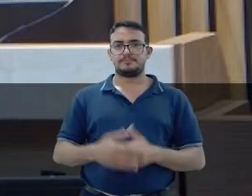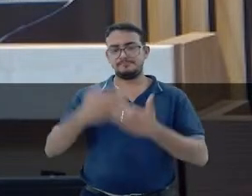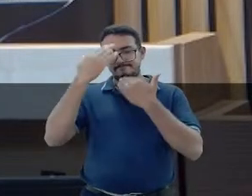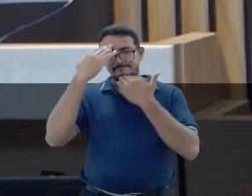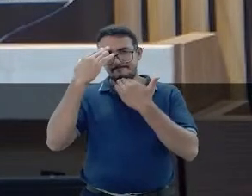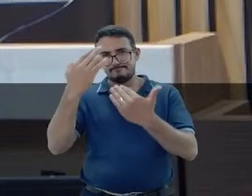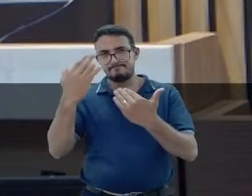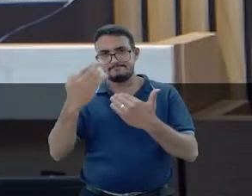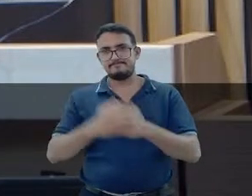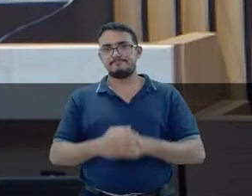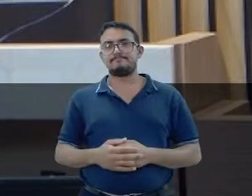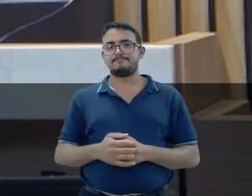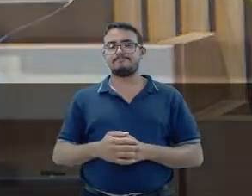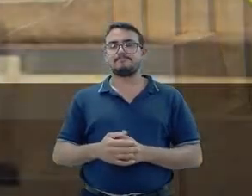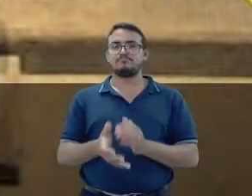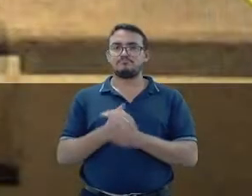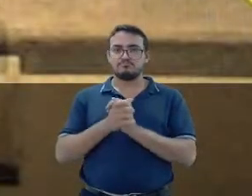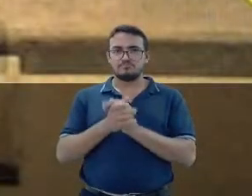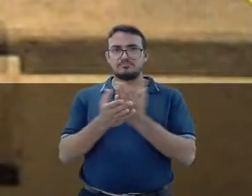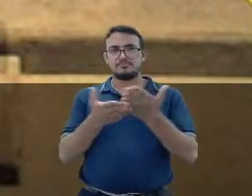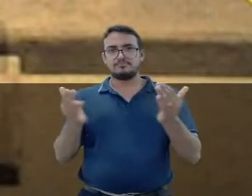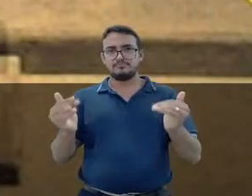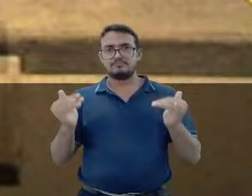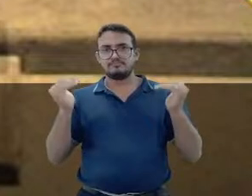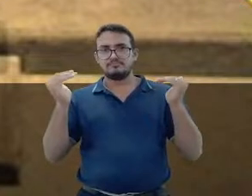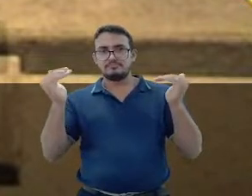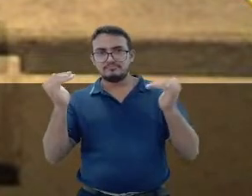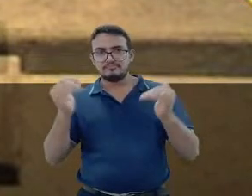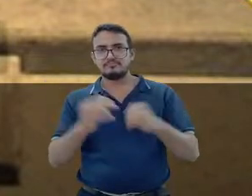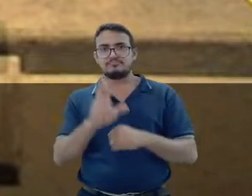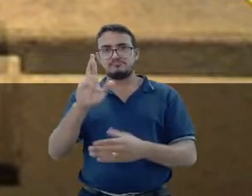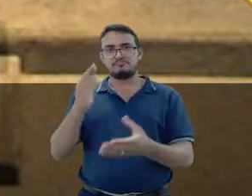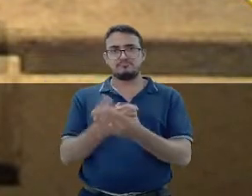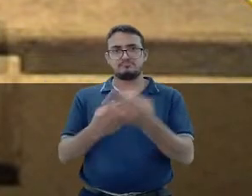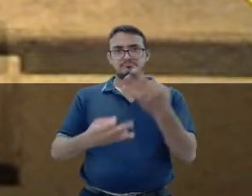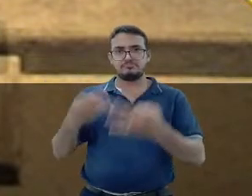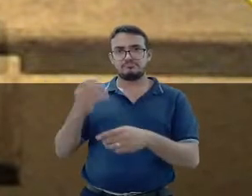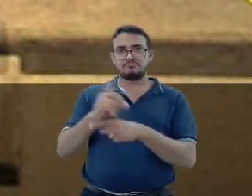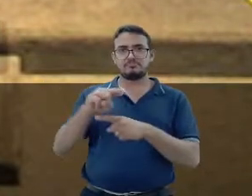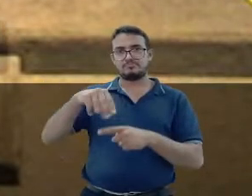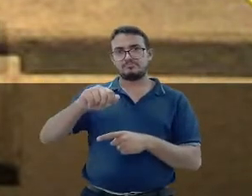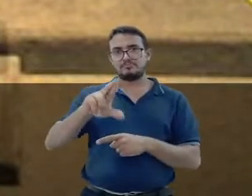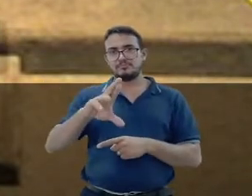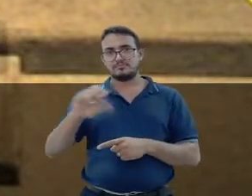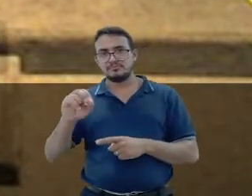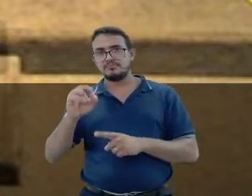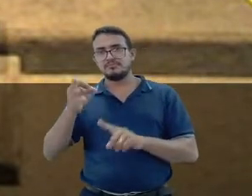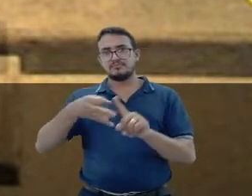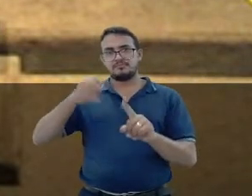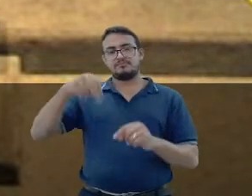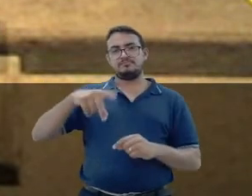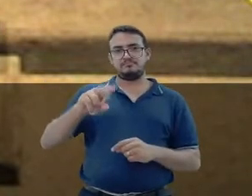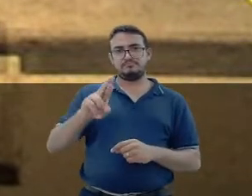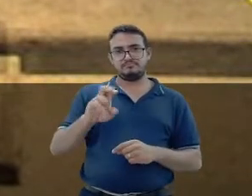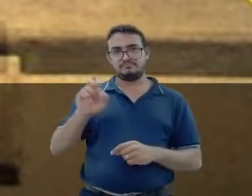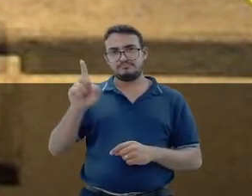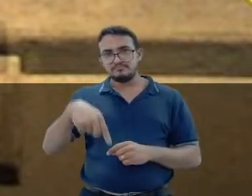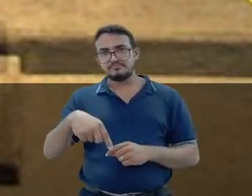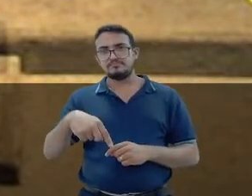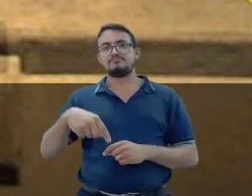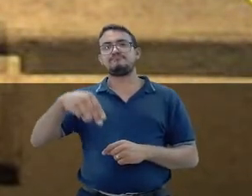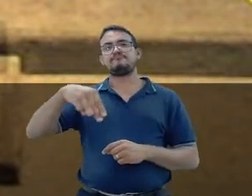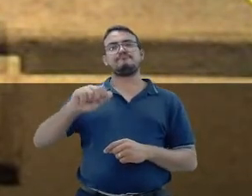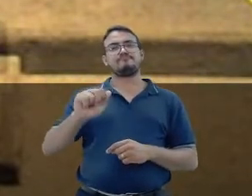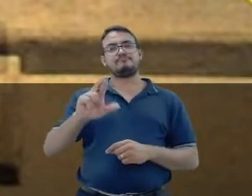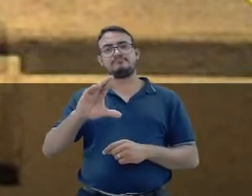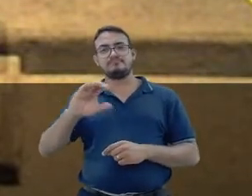Obrigada. Gostaria de cumprimentar a Vossa Excelência, desembargador relator Márcio, desembargador Nicanor, desembargador André, Marcos, que sempre tão